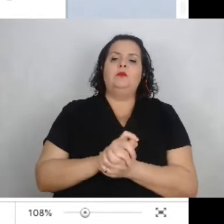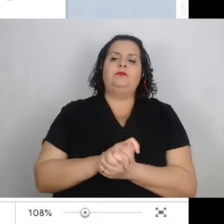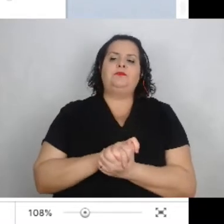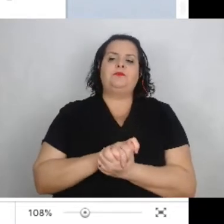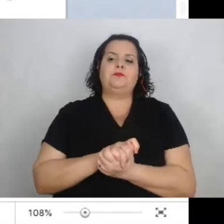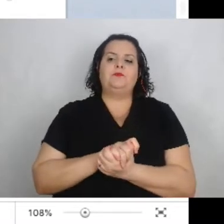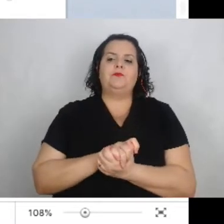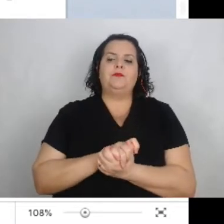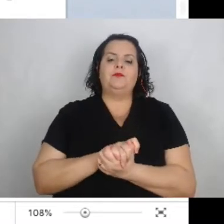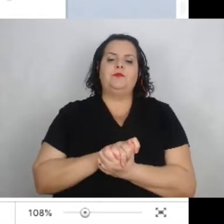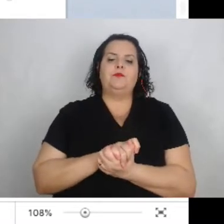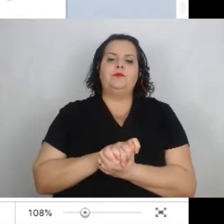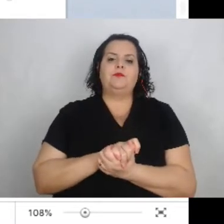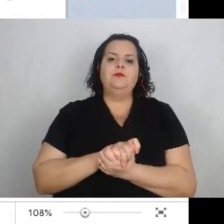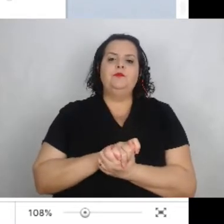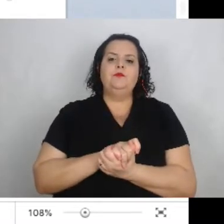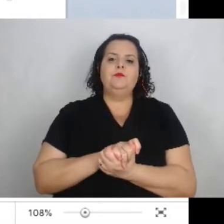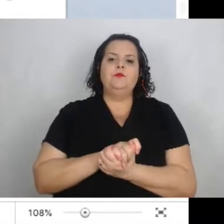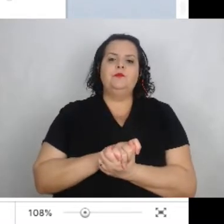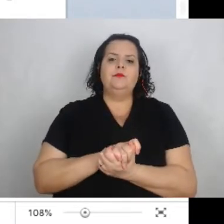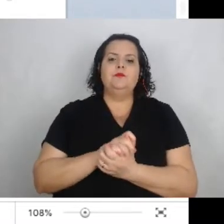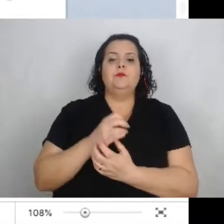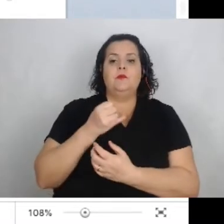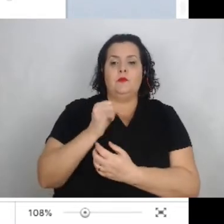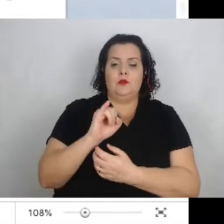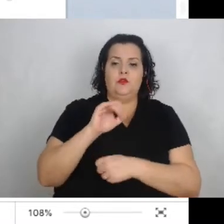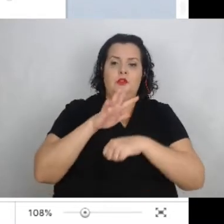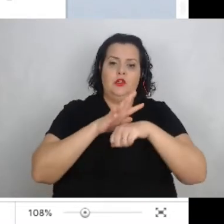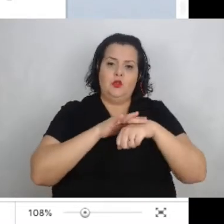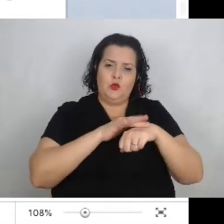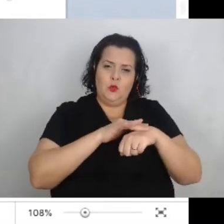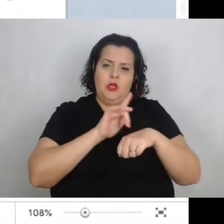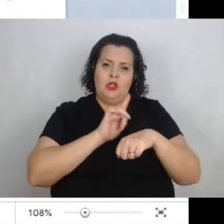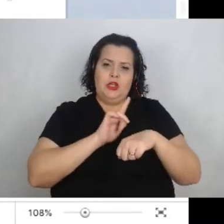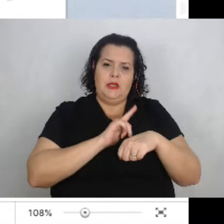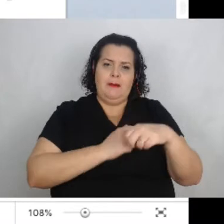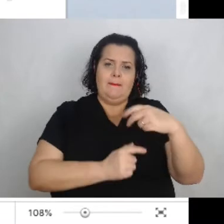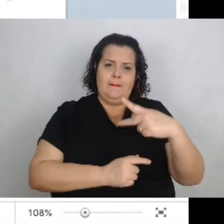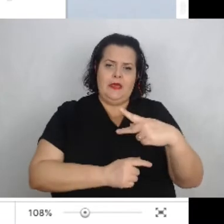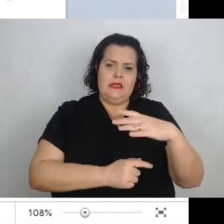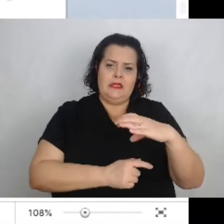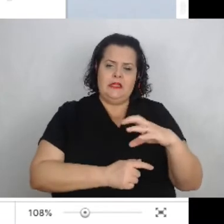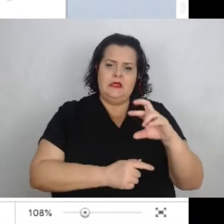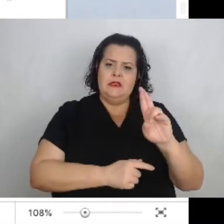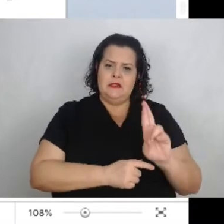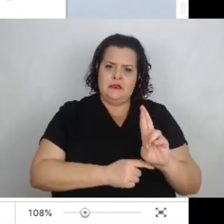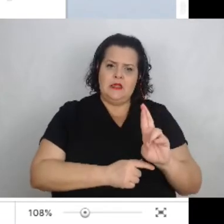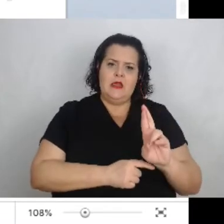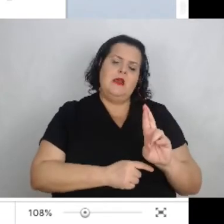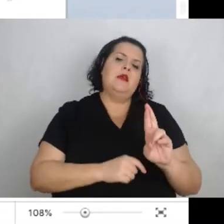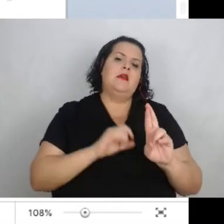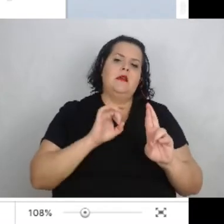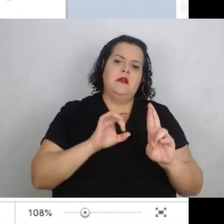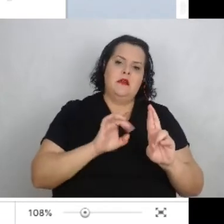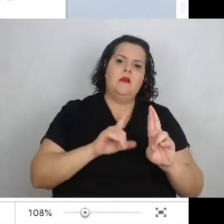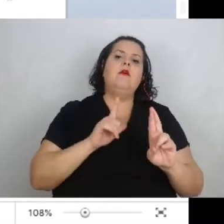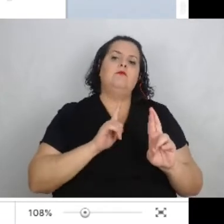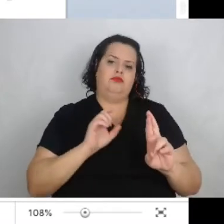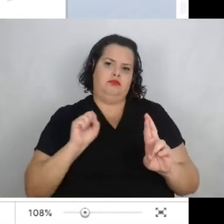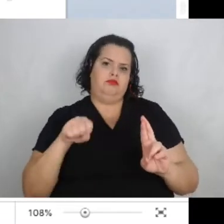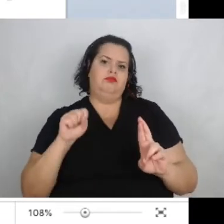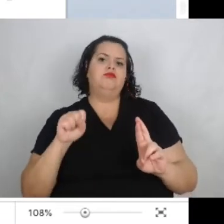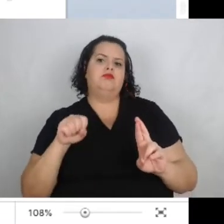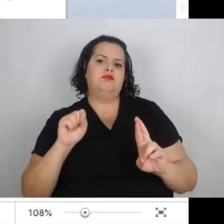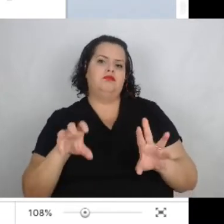vocês podem ter, se o paciente tem só o PCR, a infecção é presente, é ativa. Se o paciente tem o PCR, e